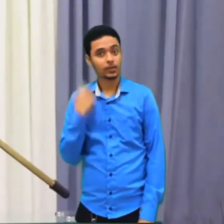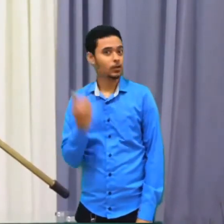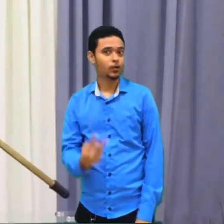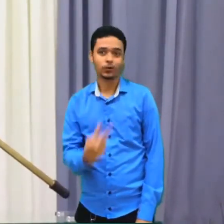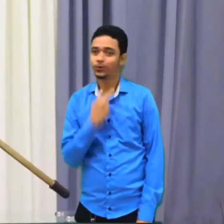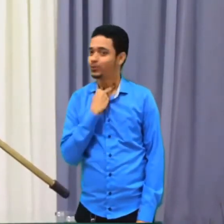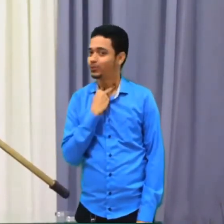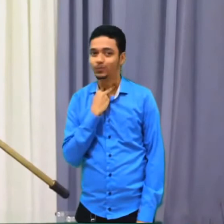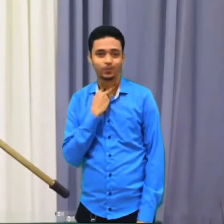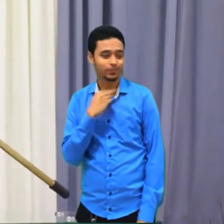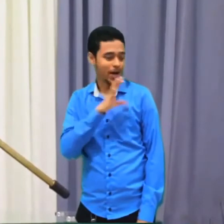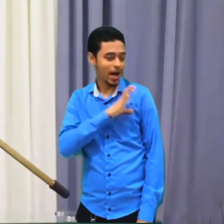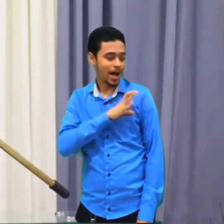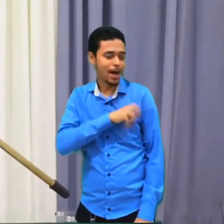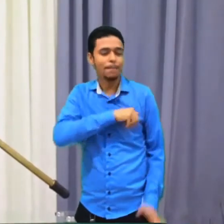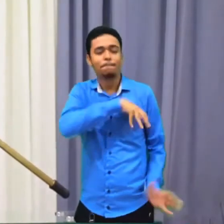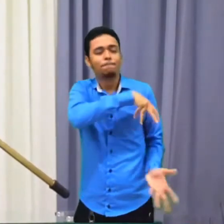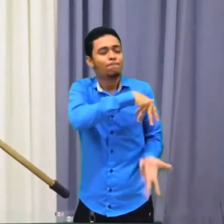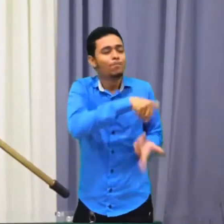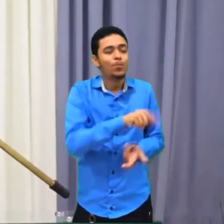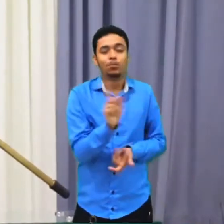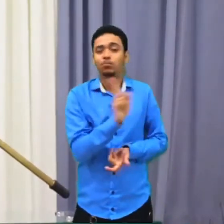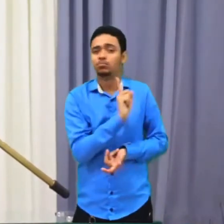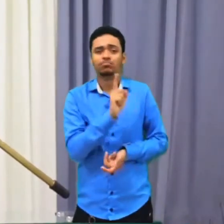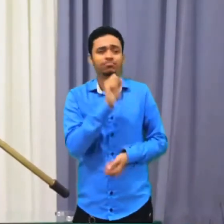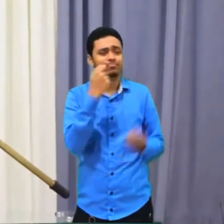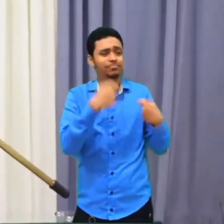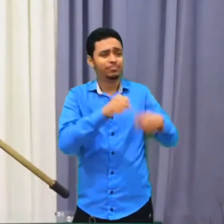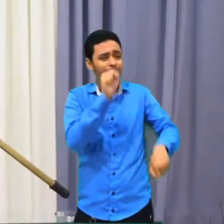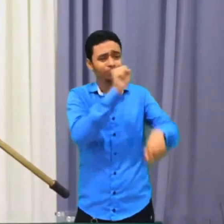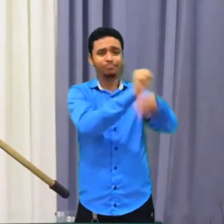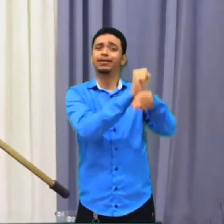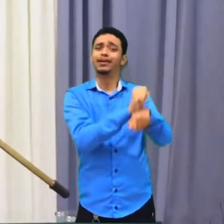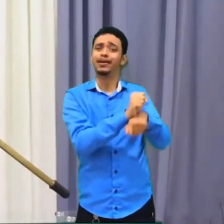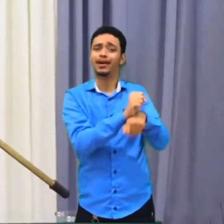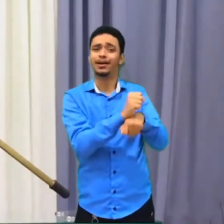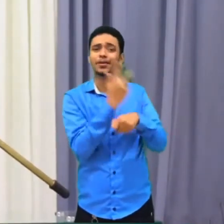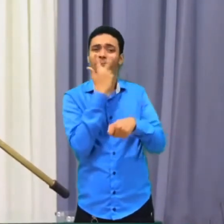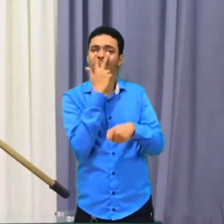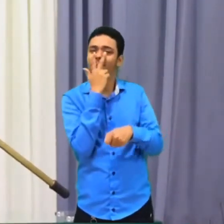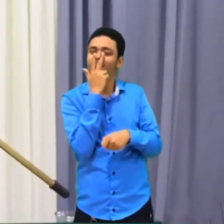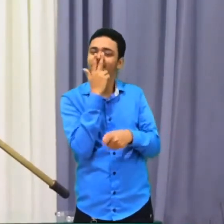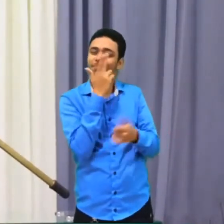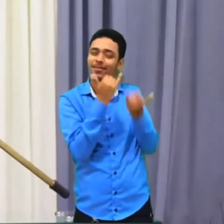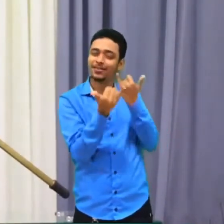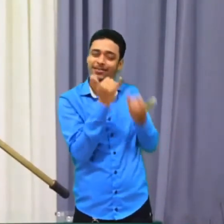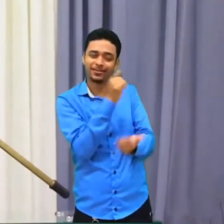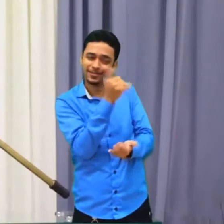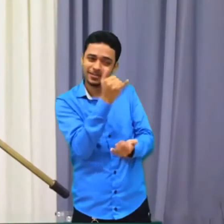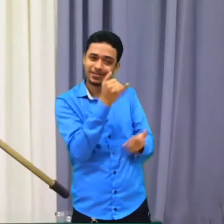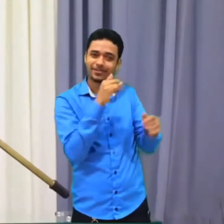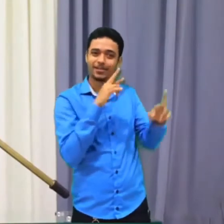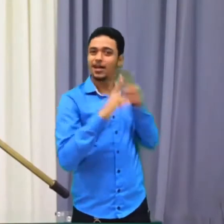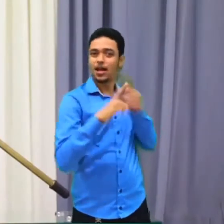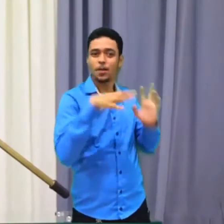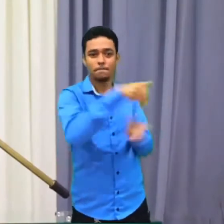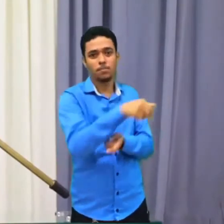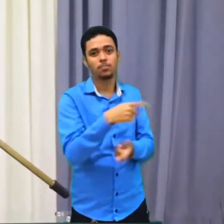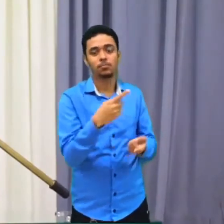amar o mundo, nós precisamos parar de estar flertando com o mundo. As pessoas são crentes